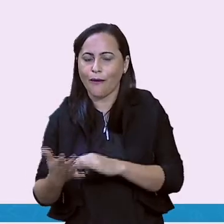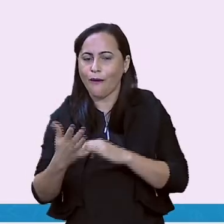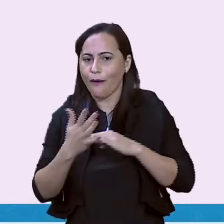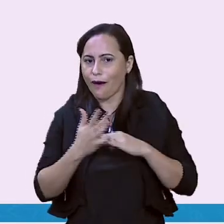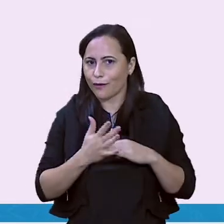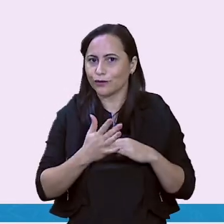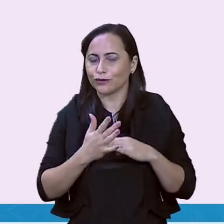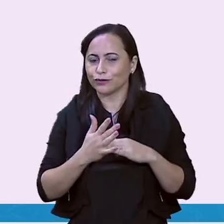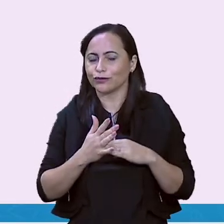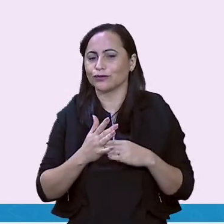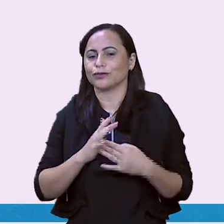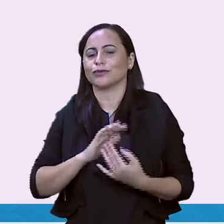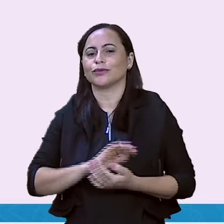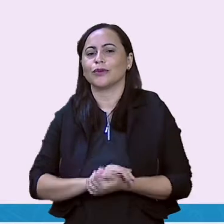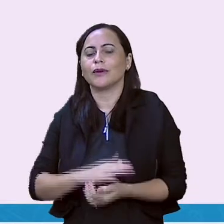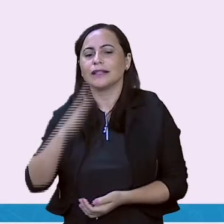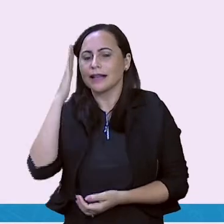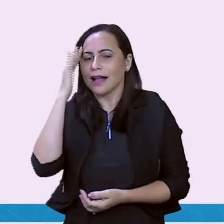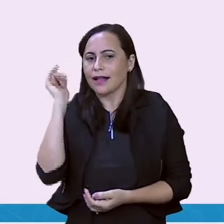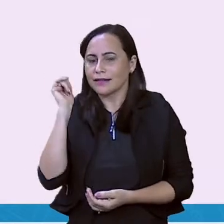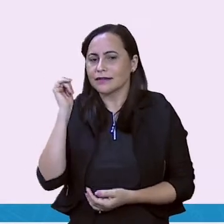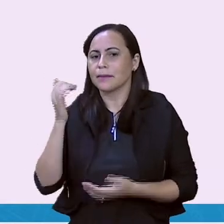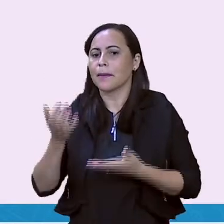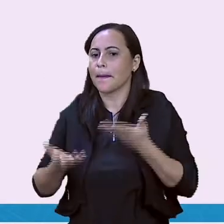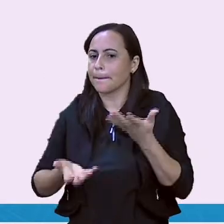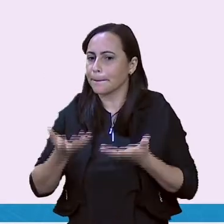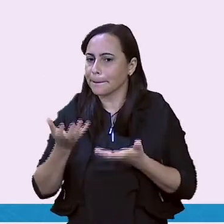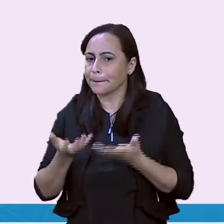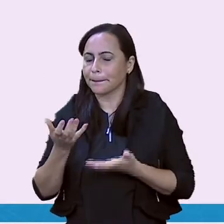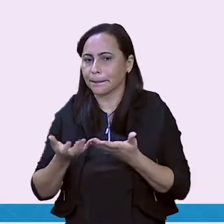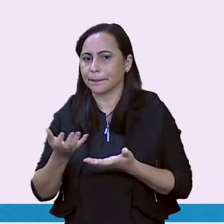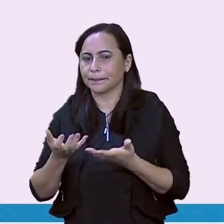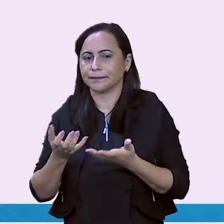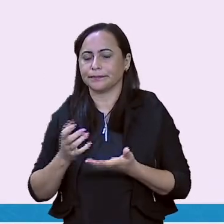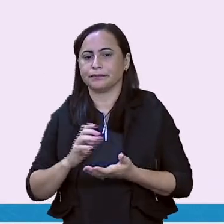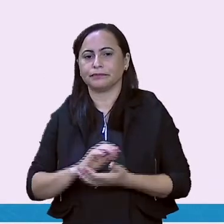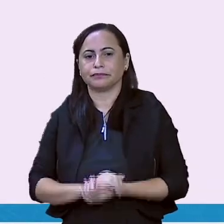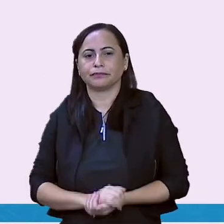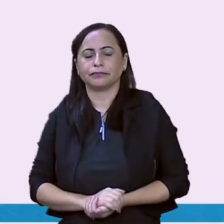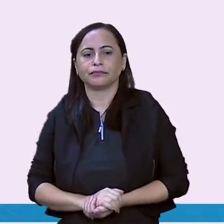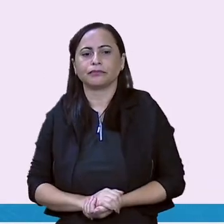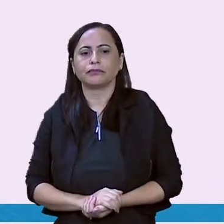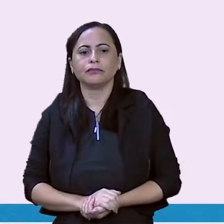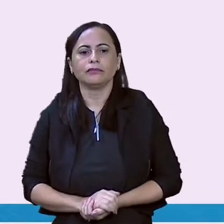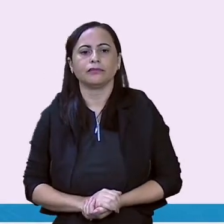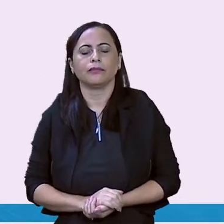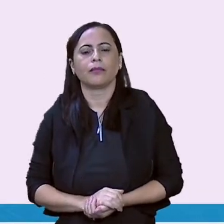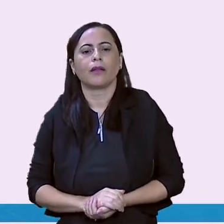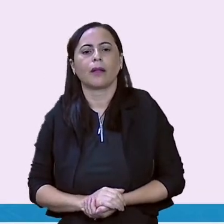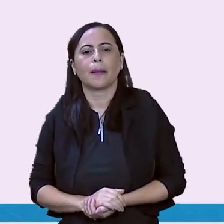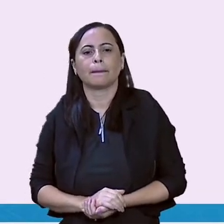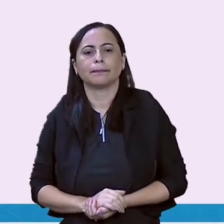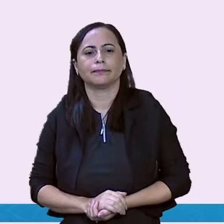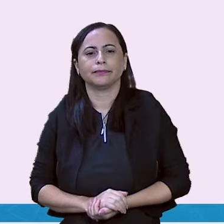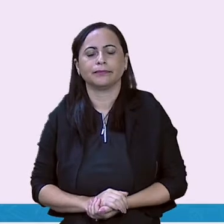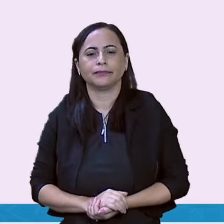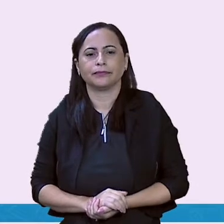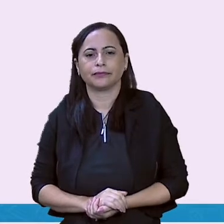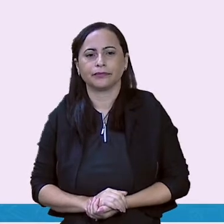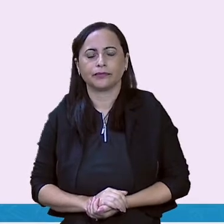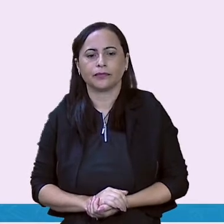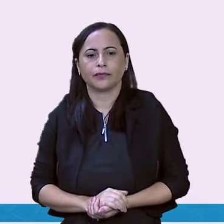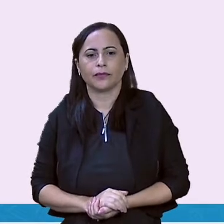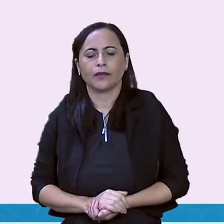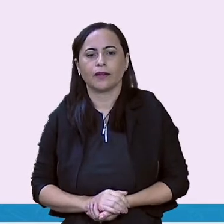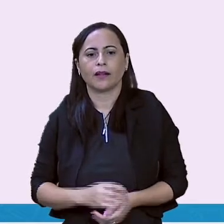muito no atendimento dos produtos que a gente pede, o peso que a gente quer. Então, é a balança que a gente utiliza para pesar